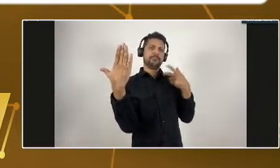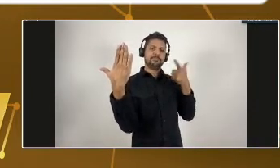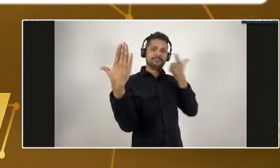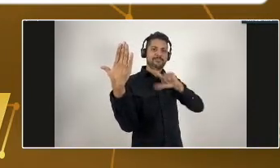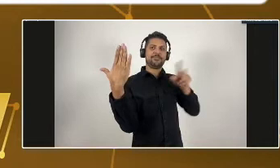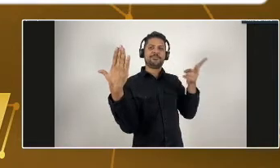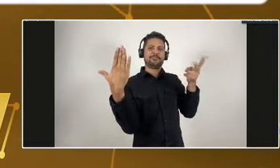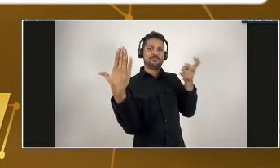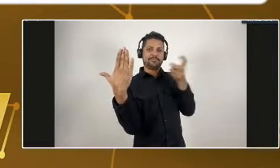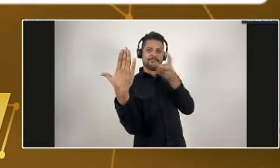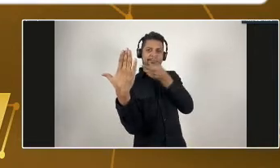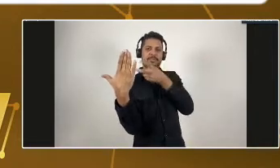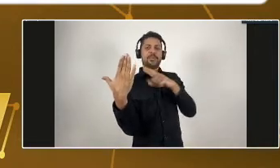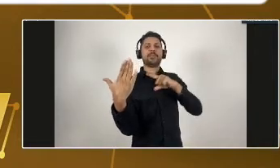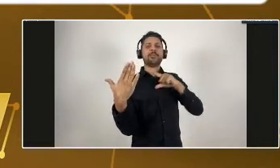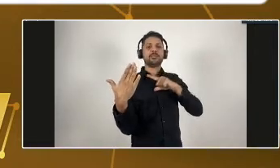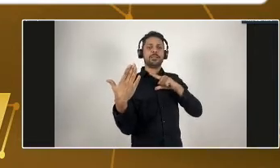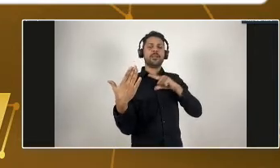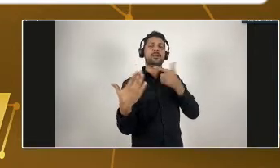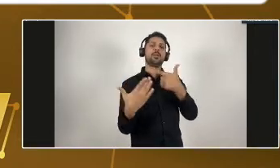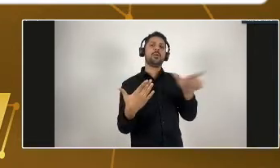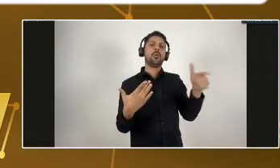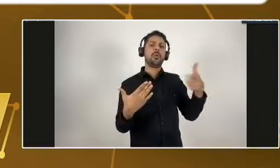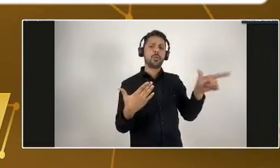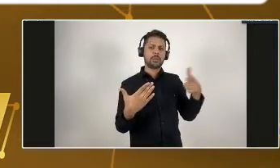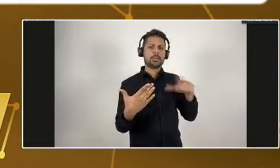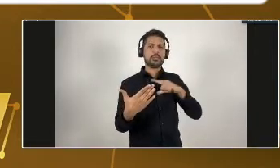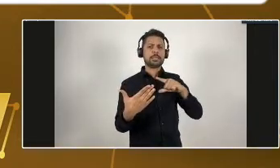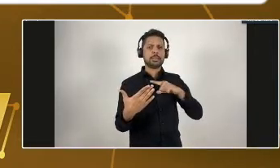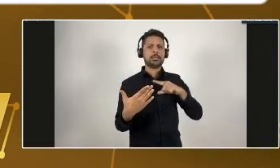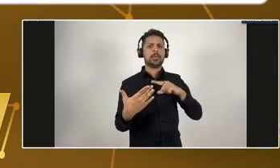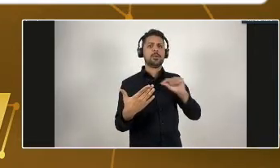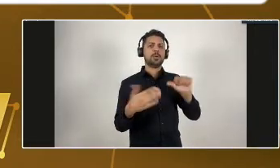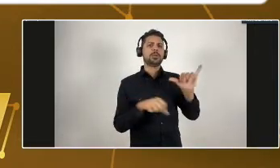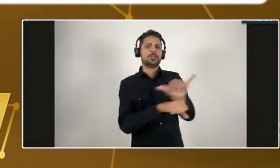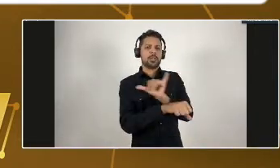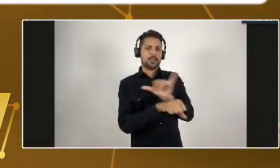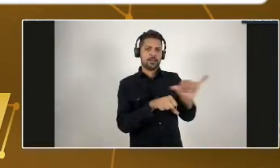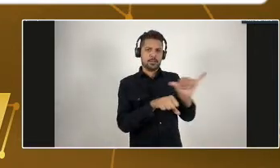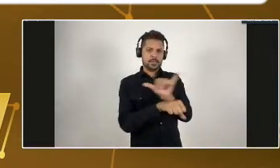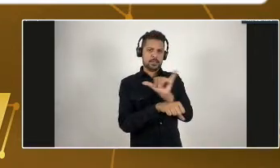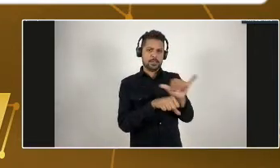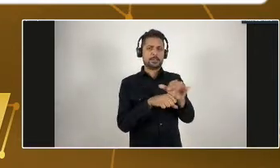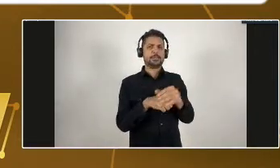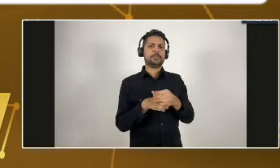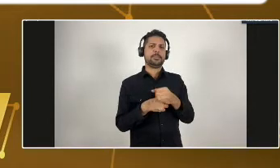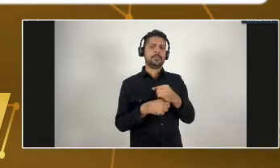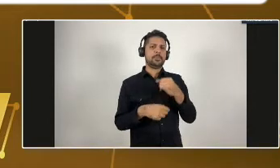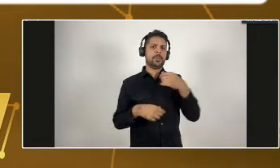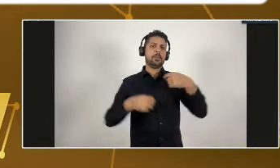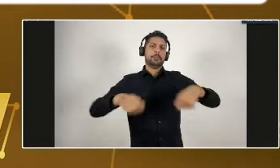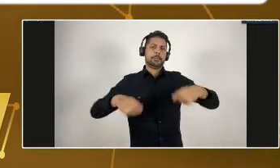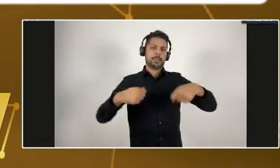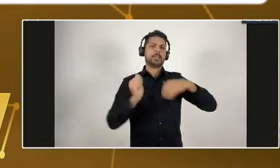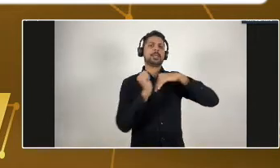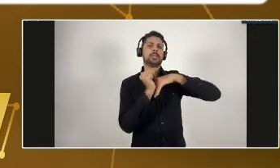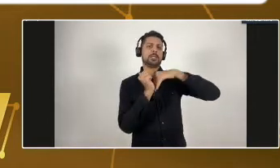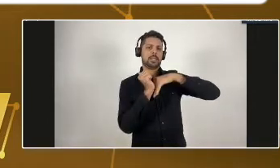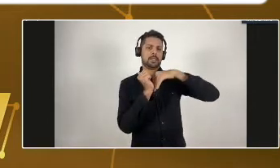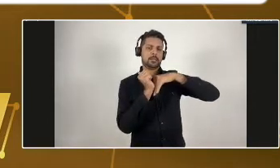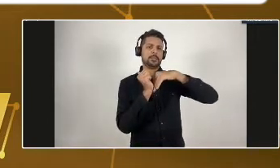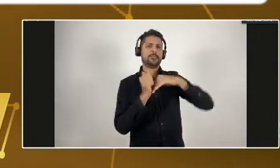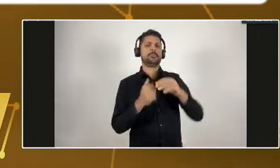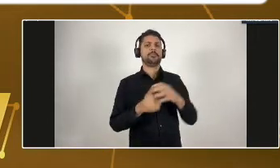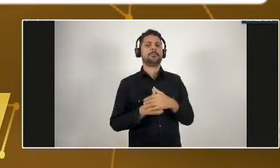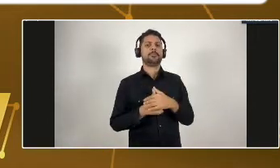têm caráter estratégico, então são aplicações fechadas, que precisam de senha de acesso. Essas aplicações